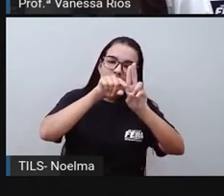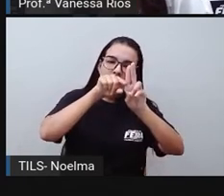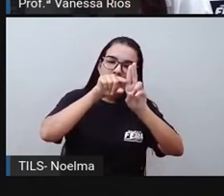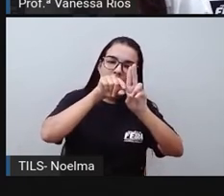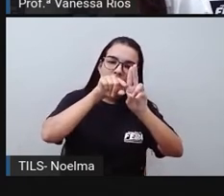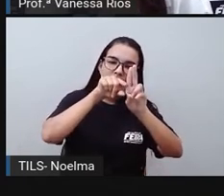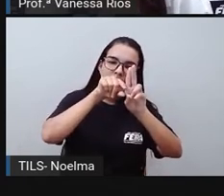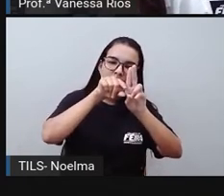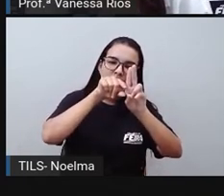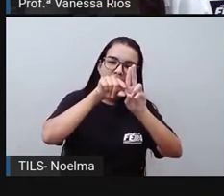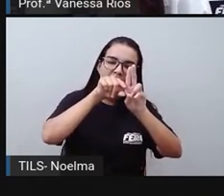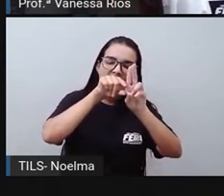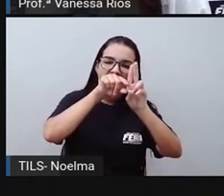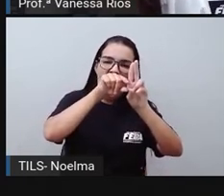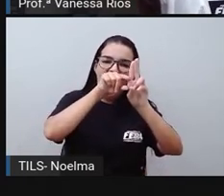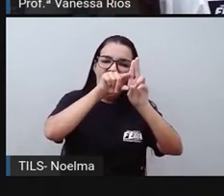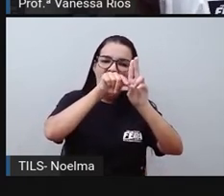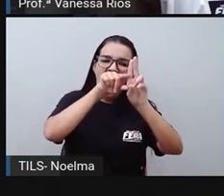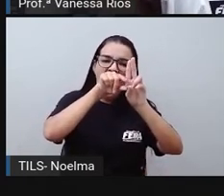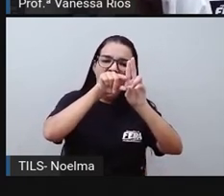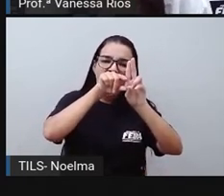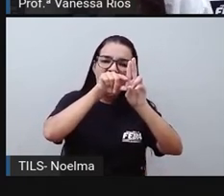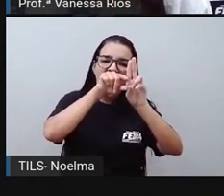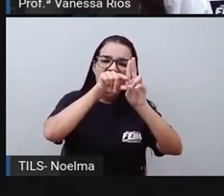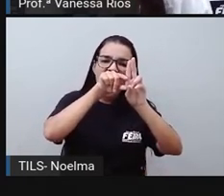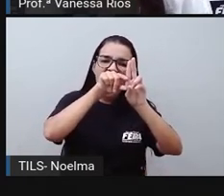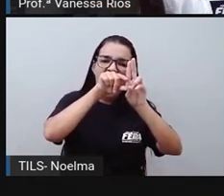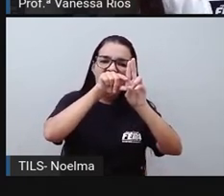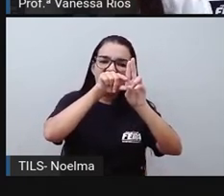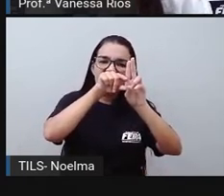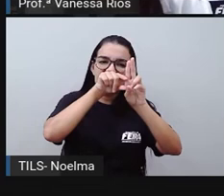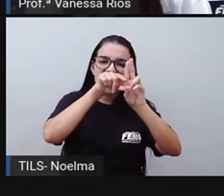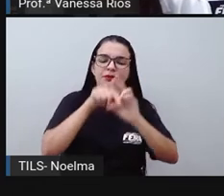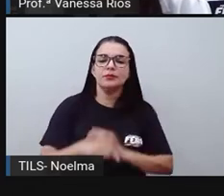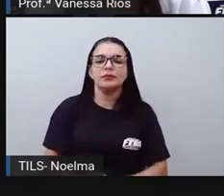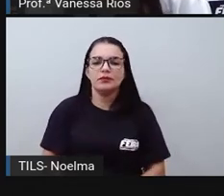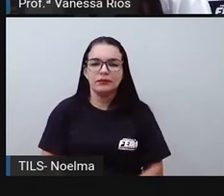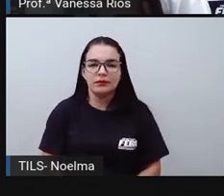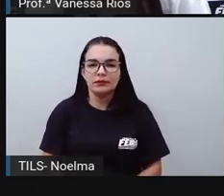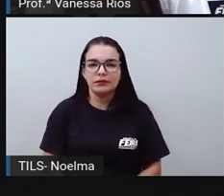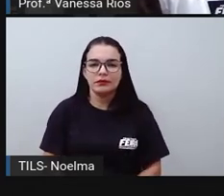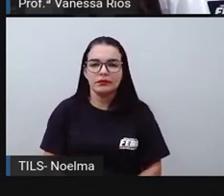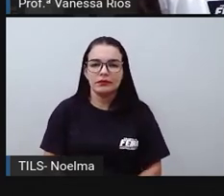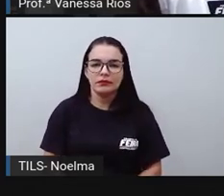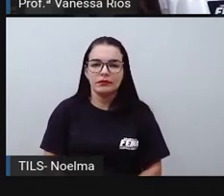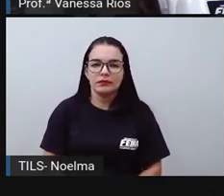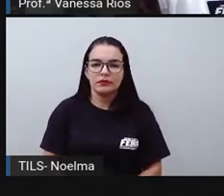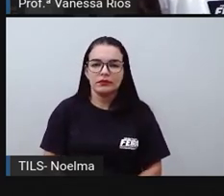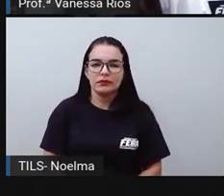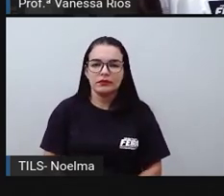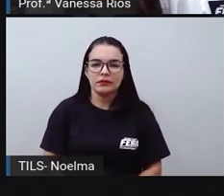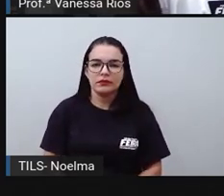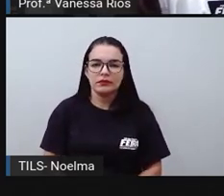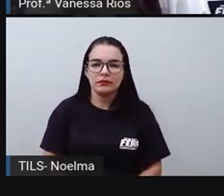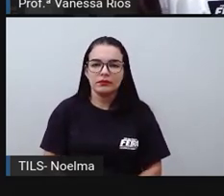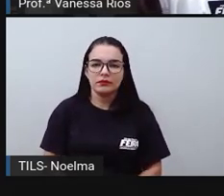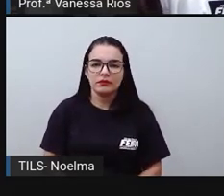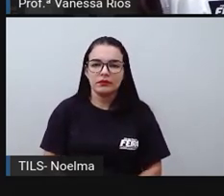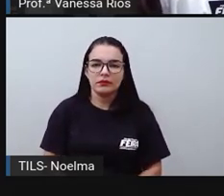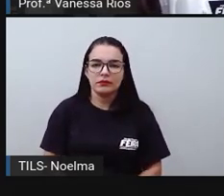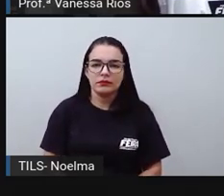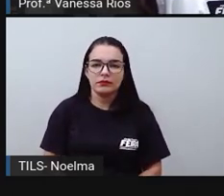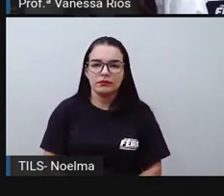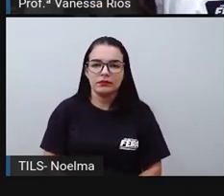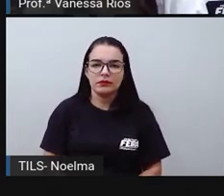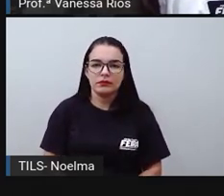pode colocar o 20 inteiro, porque a gente tem uma fila que cabe aqui apenas um número. Então, colocamos o zero e o número